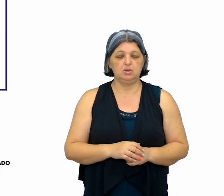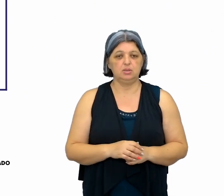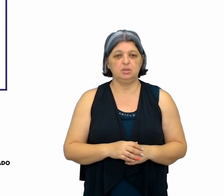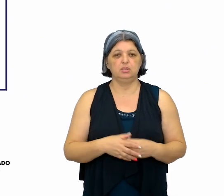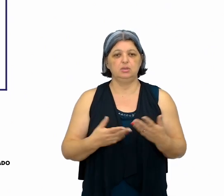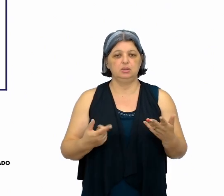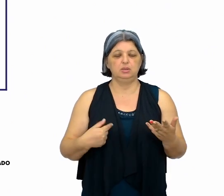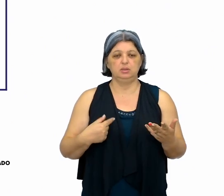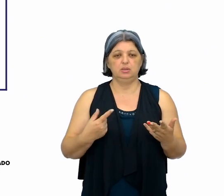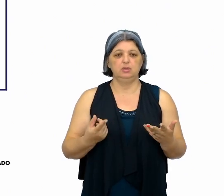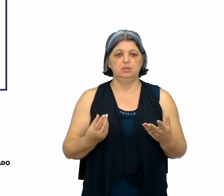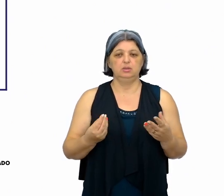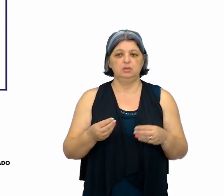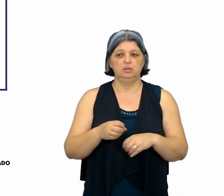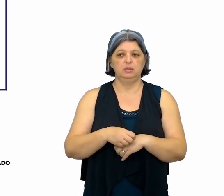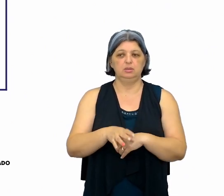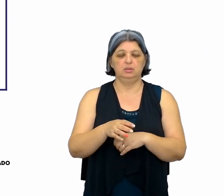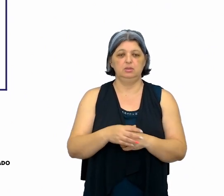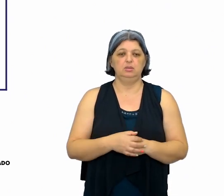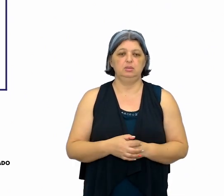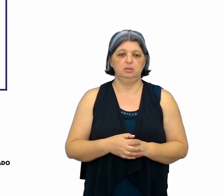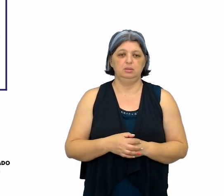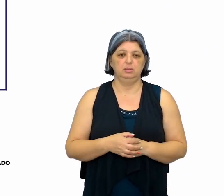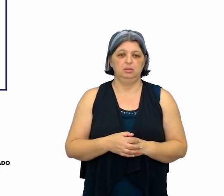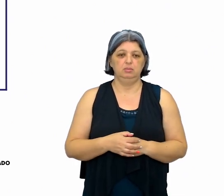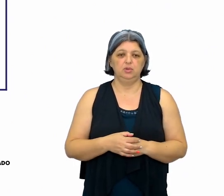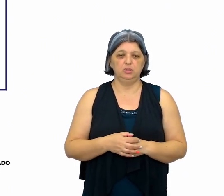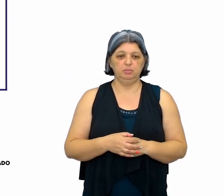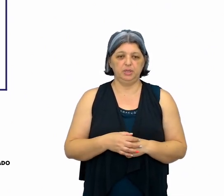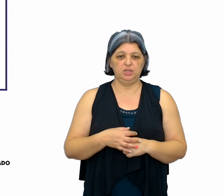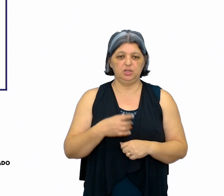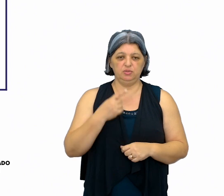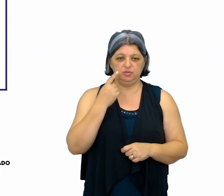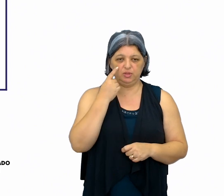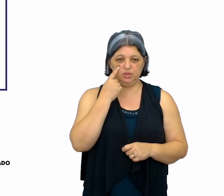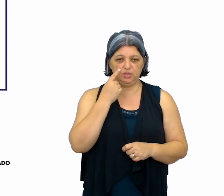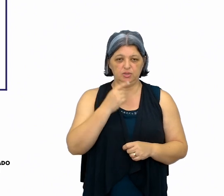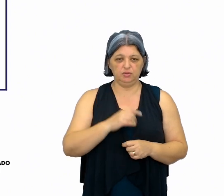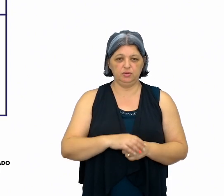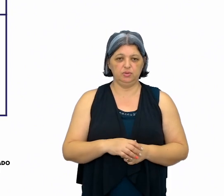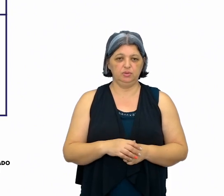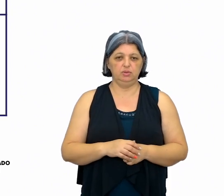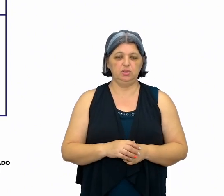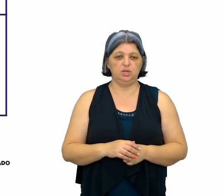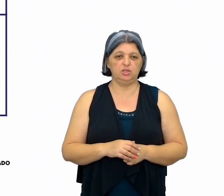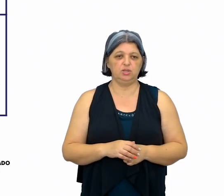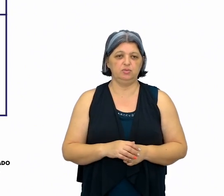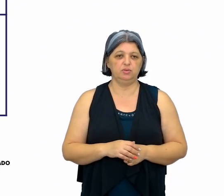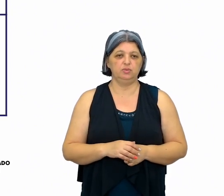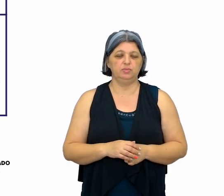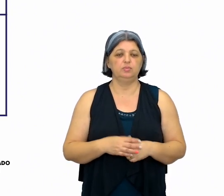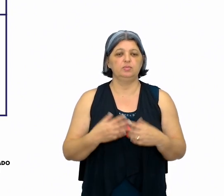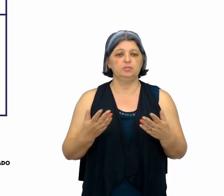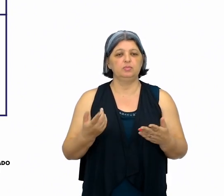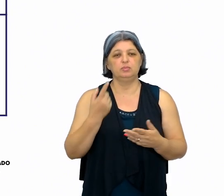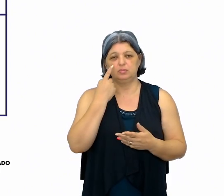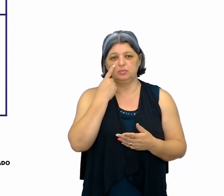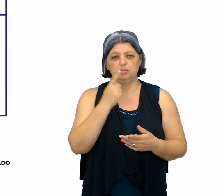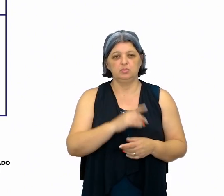uma orientação a mais para o professor desenvolver essa atividade. Pode passar para o slide, por